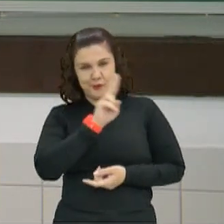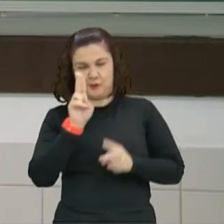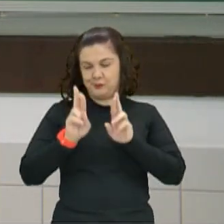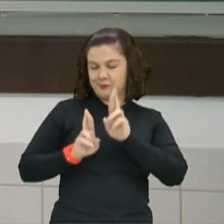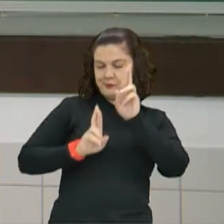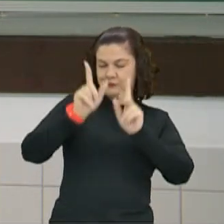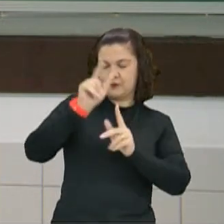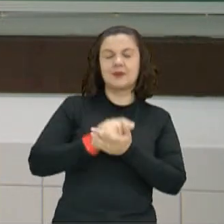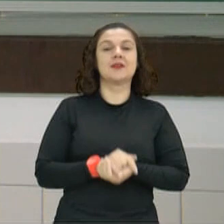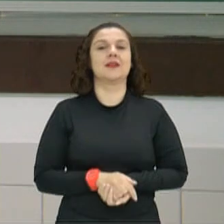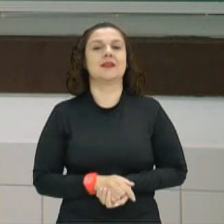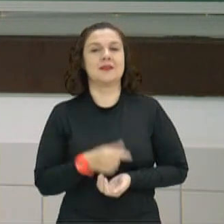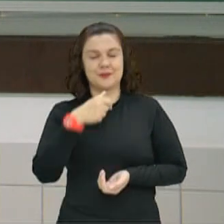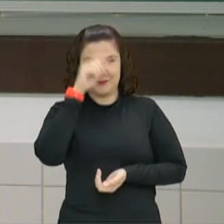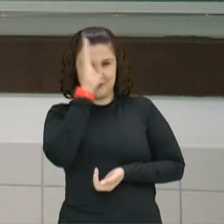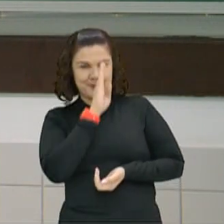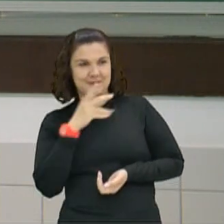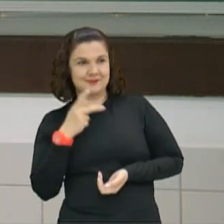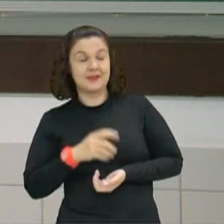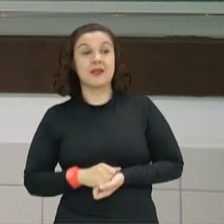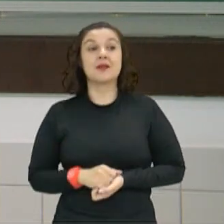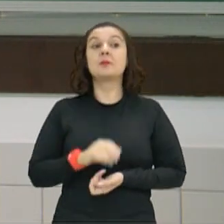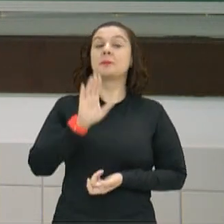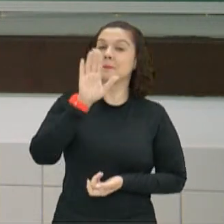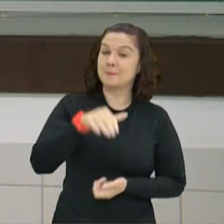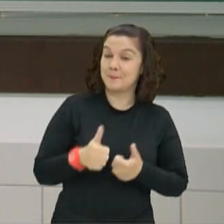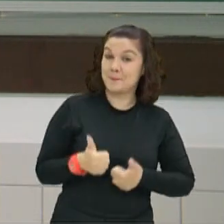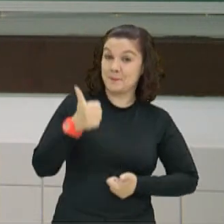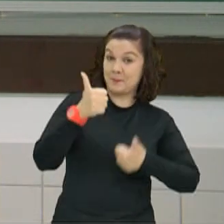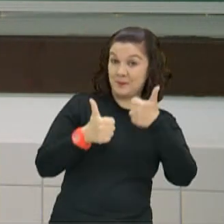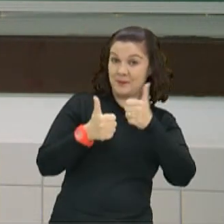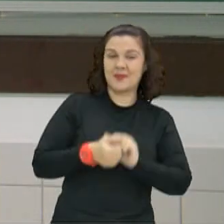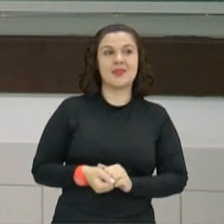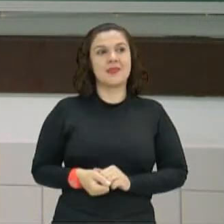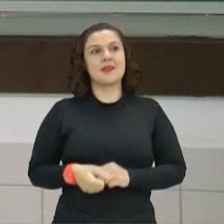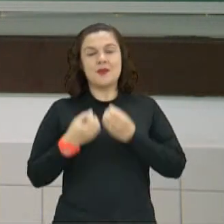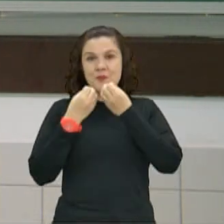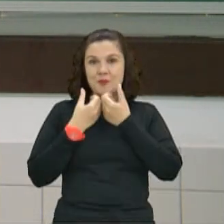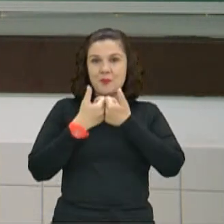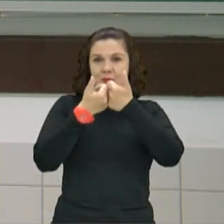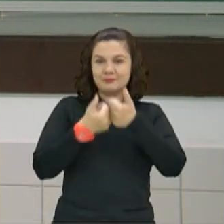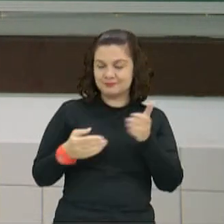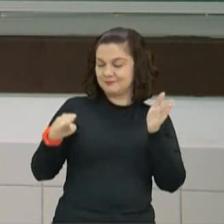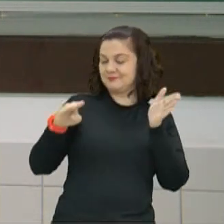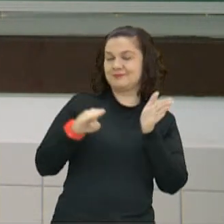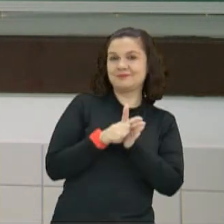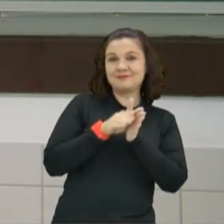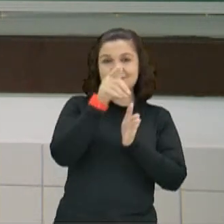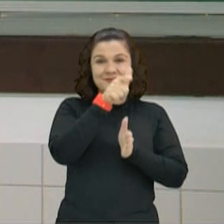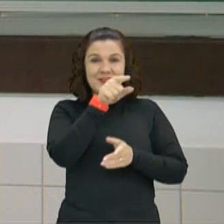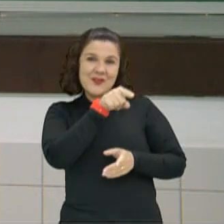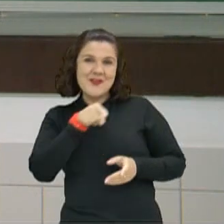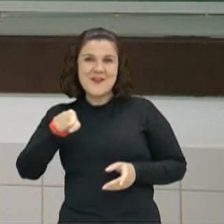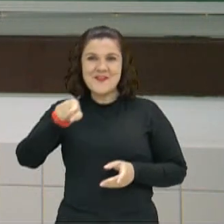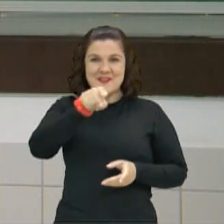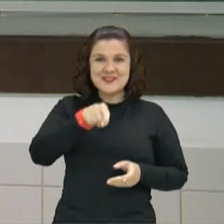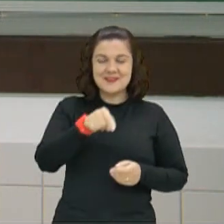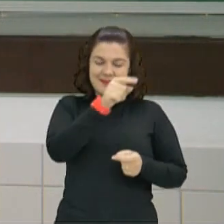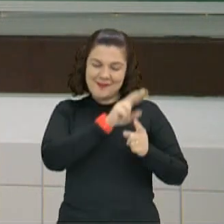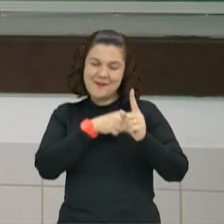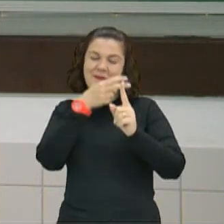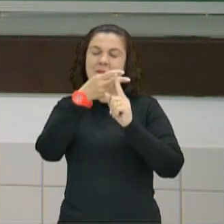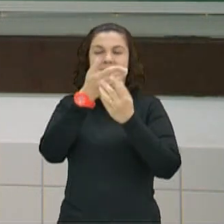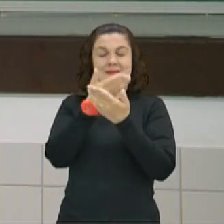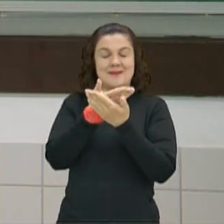tá? Eu sou brazuca mesmo. Beleza, pessoal? Poxa, que bom estar aqui mais uma vez com vocês para mais